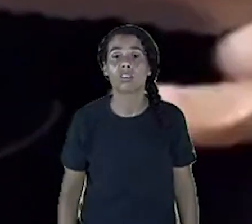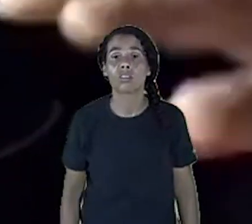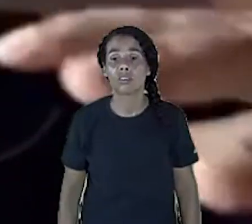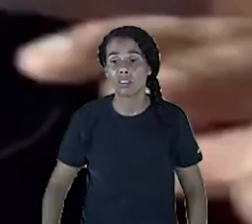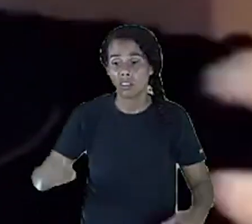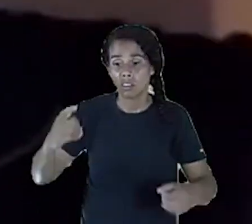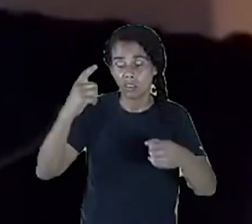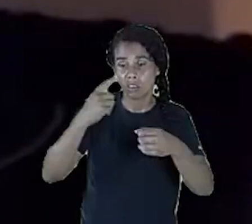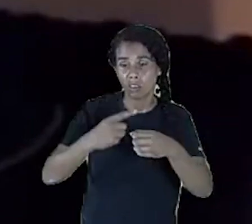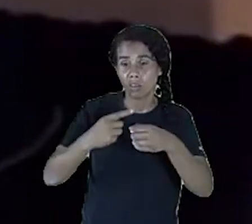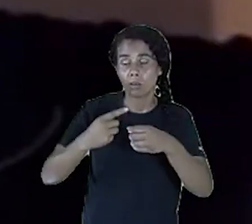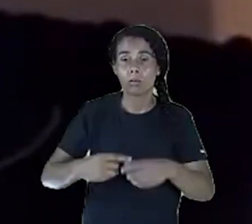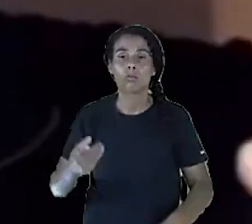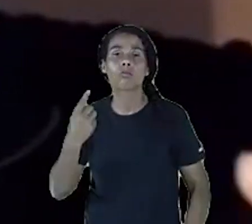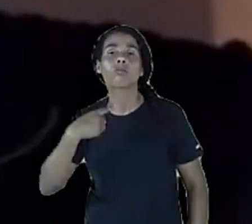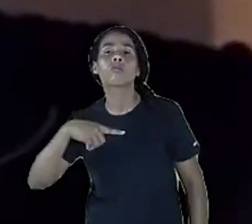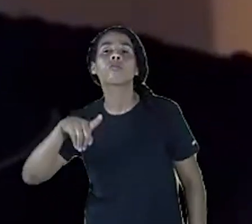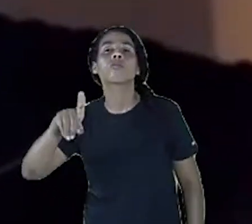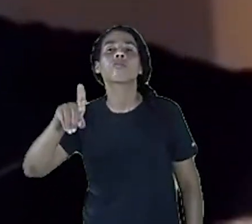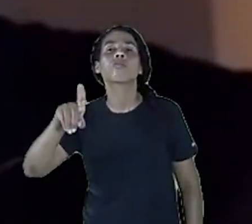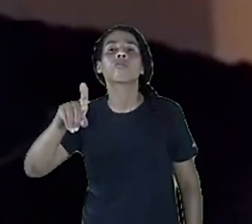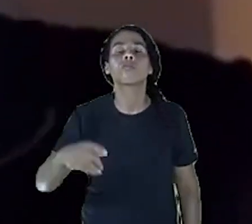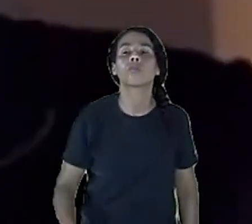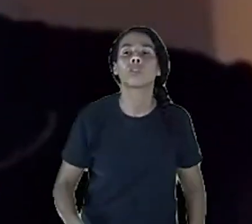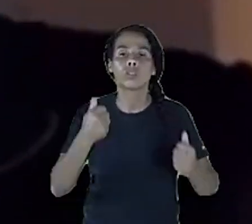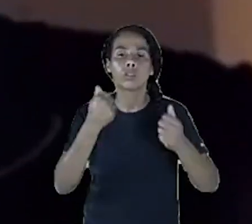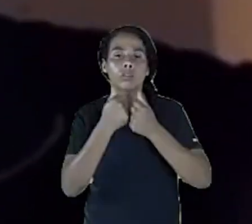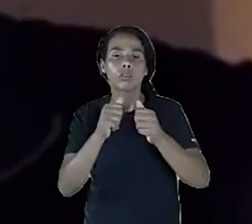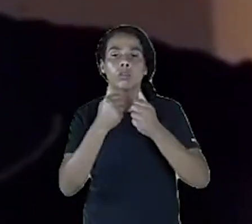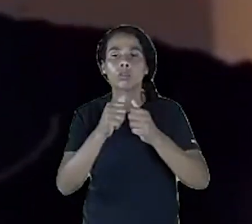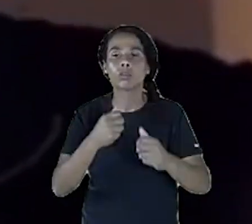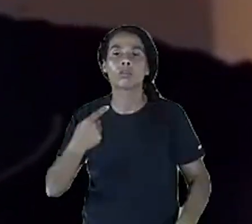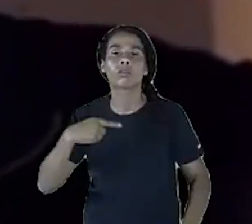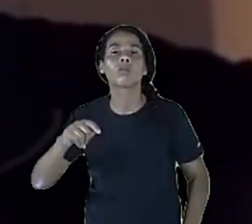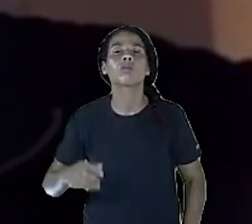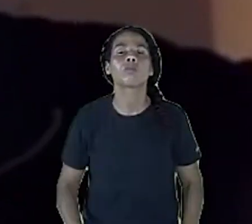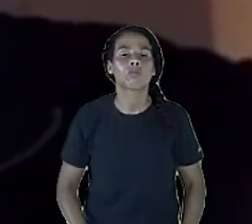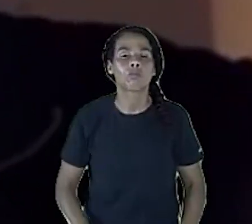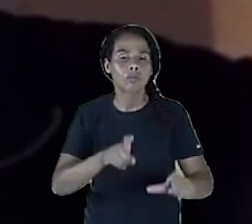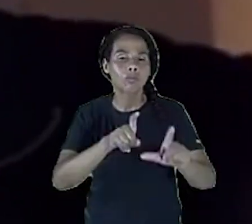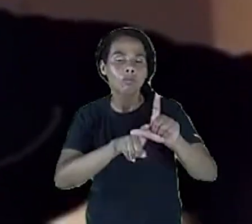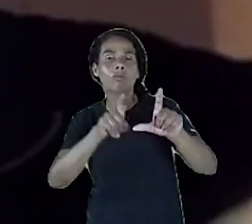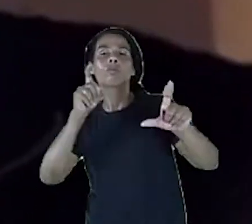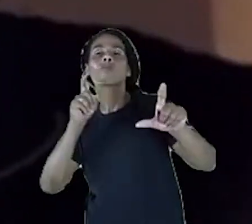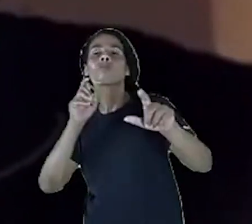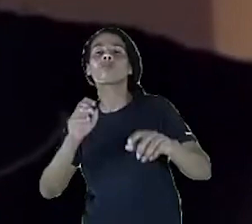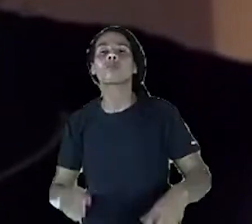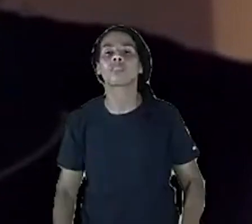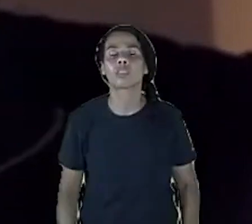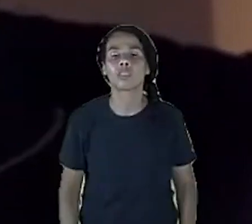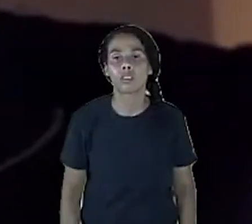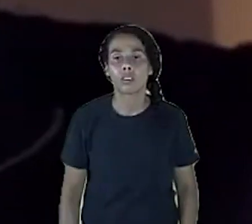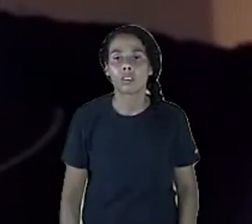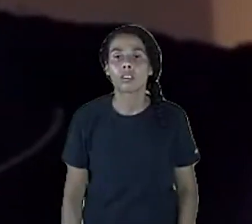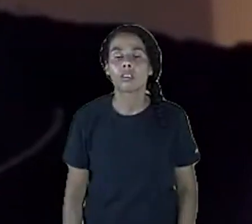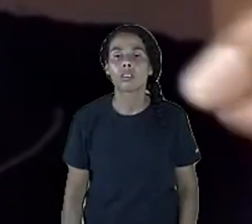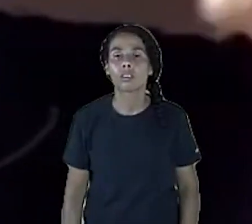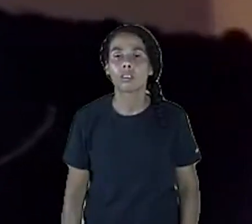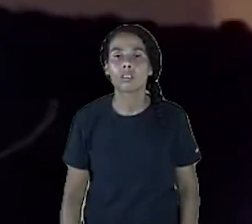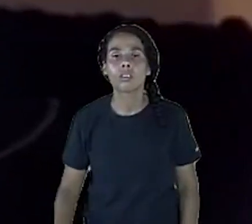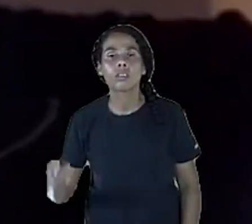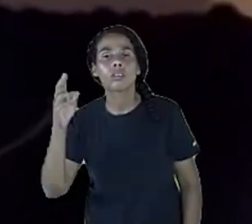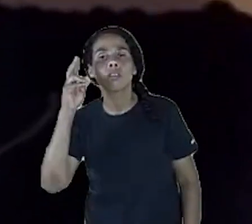primeiros transportes no sentido mais efetivo, pegando o caminhão